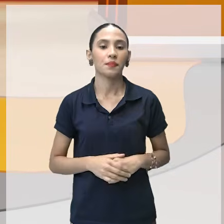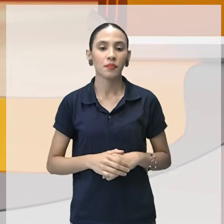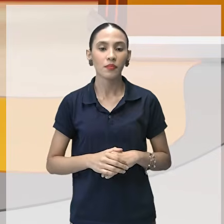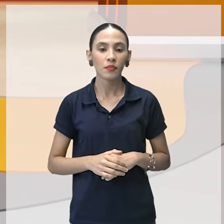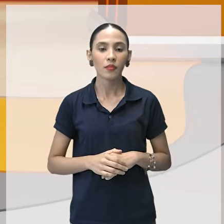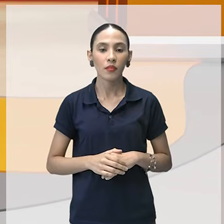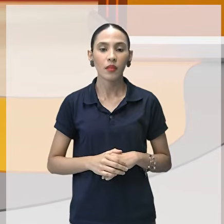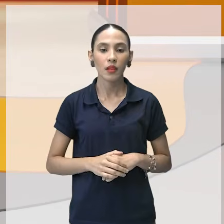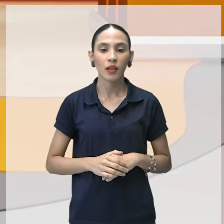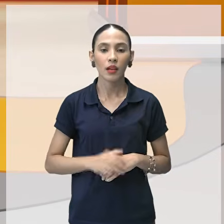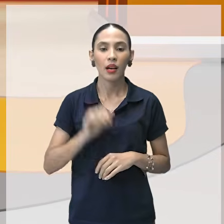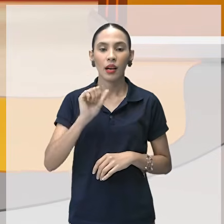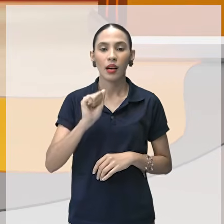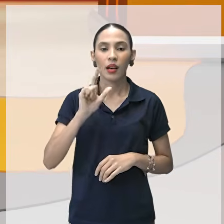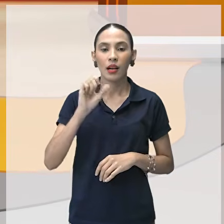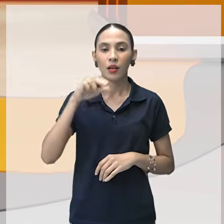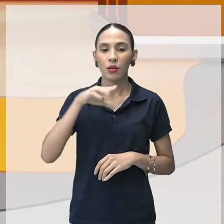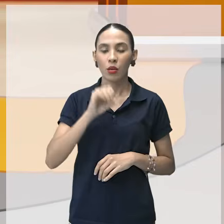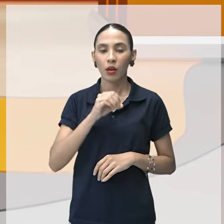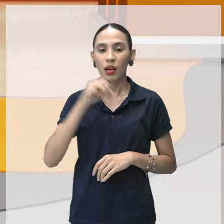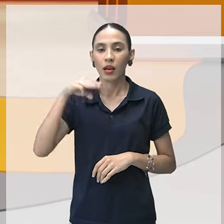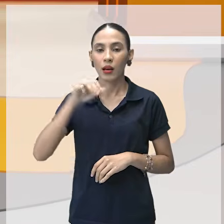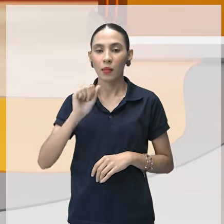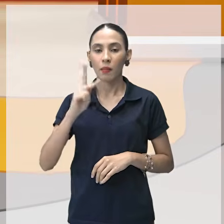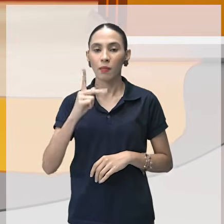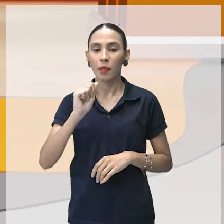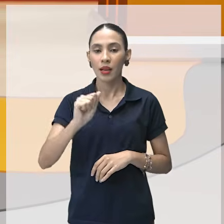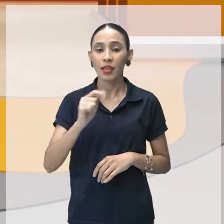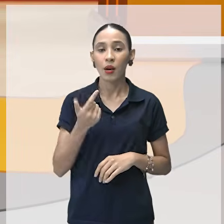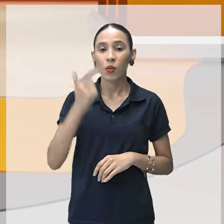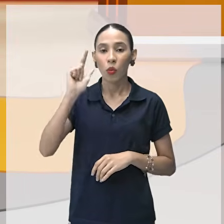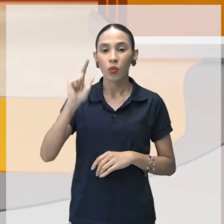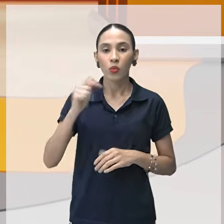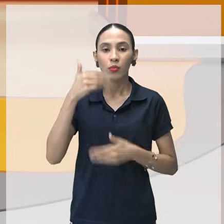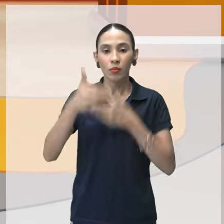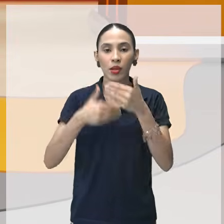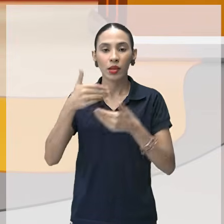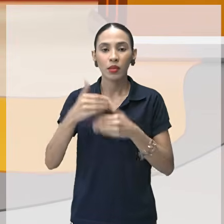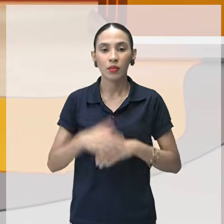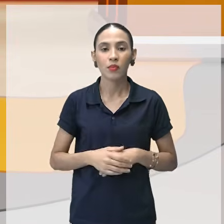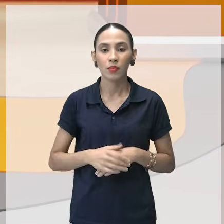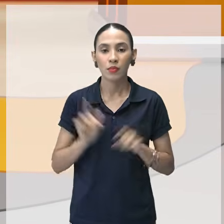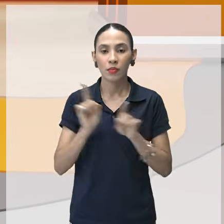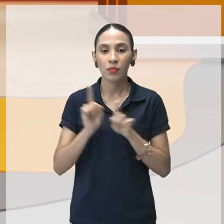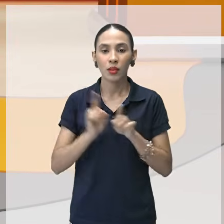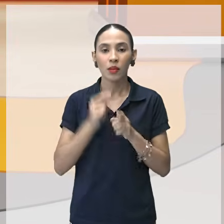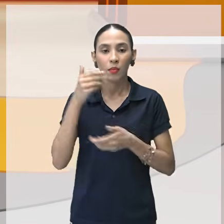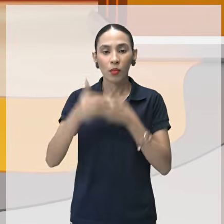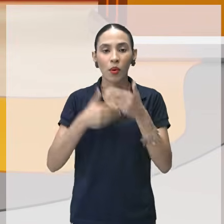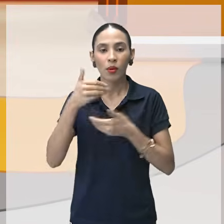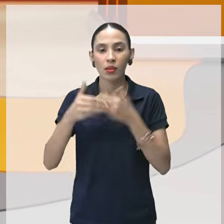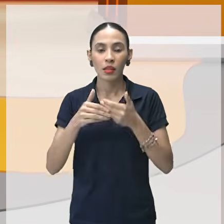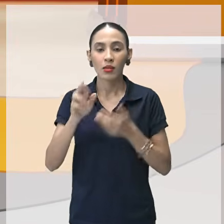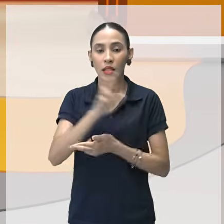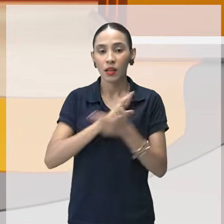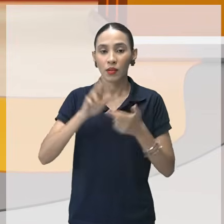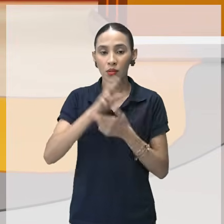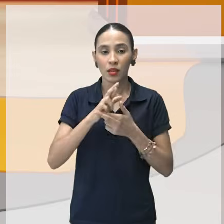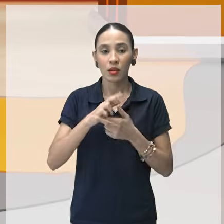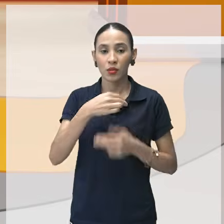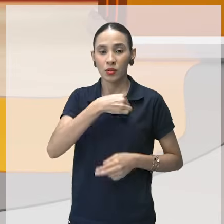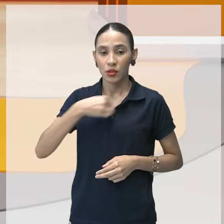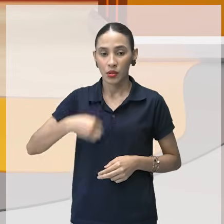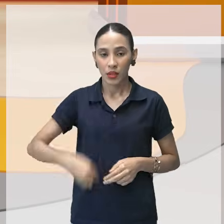a Longa Marcha, que é o nosso próximo período para a colocação para esse processo da Revolução